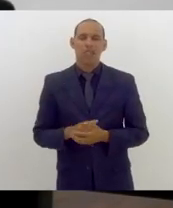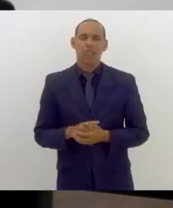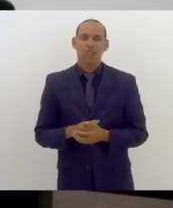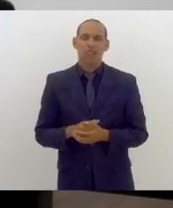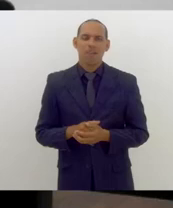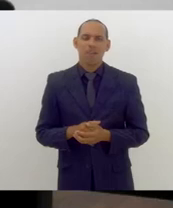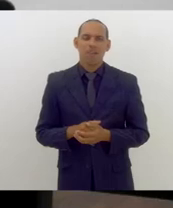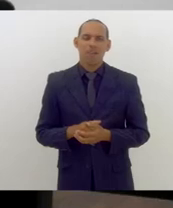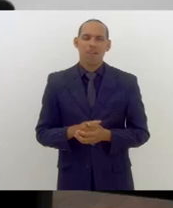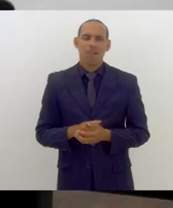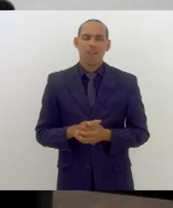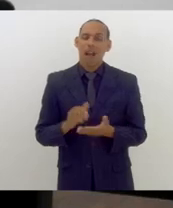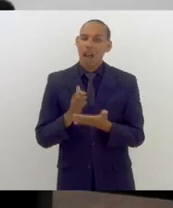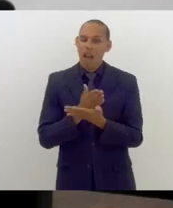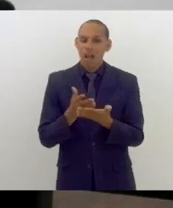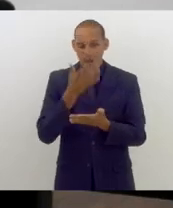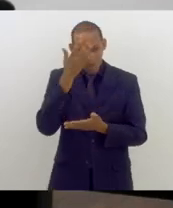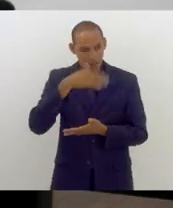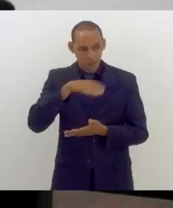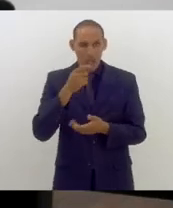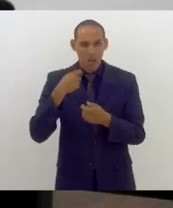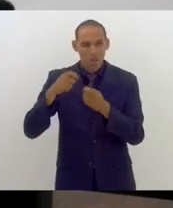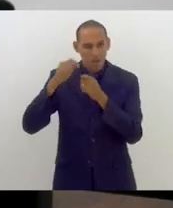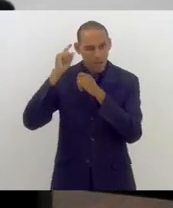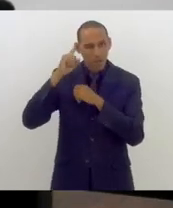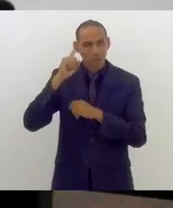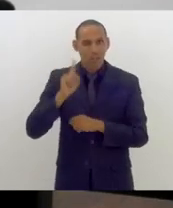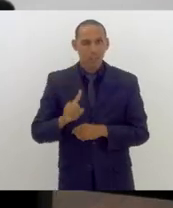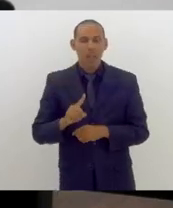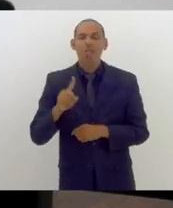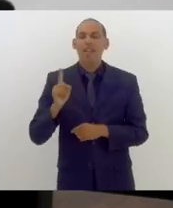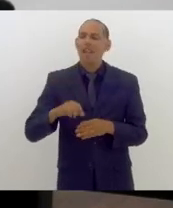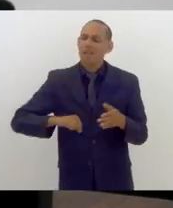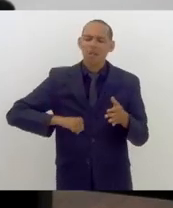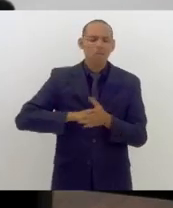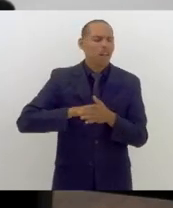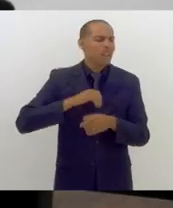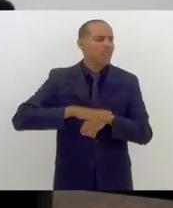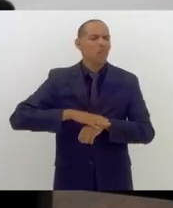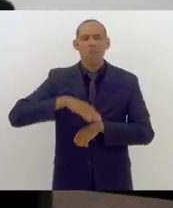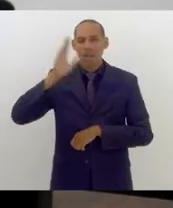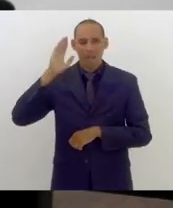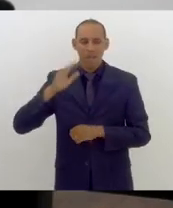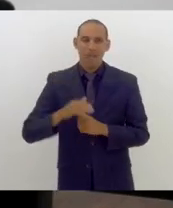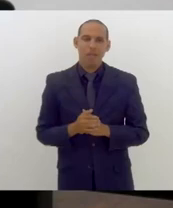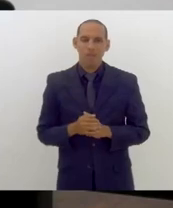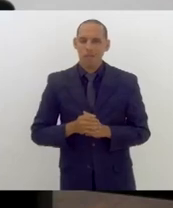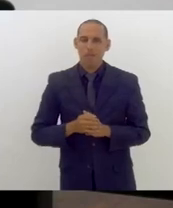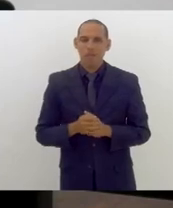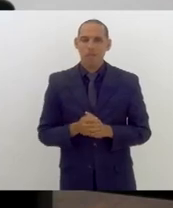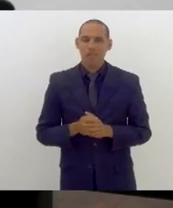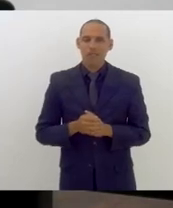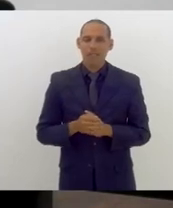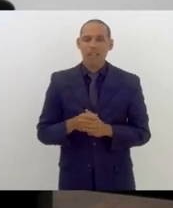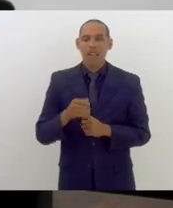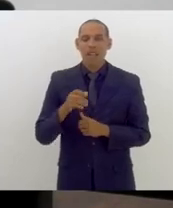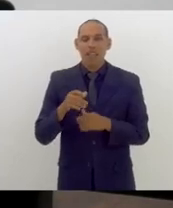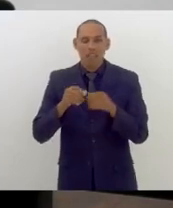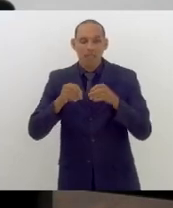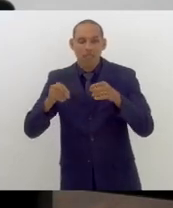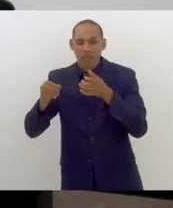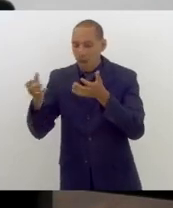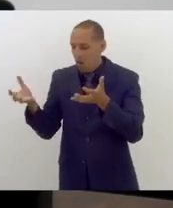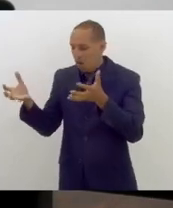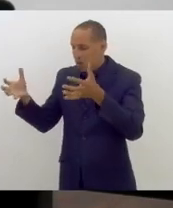se tem alguns pescadores aqui que não sabe eu tô falando aquilo foi o que mais impactou Aquele aterramento que teve